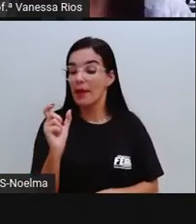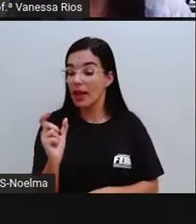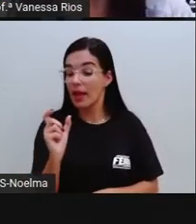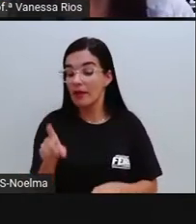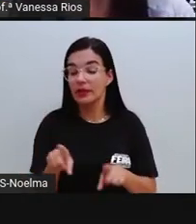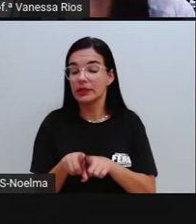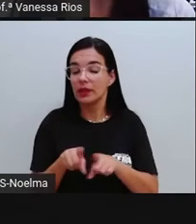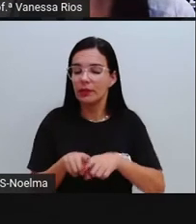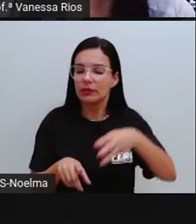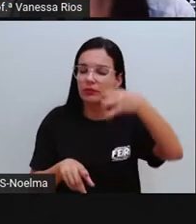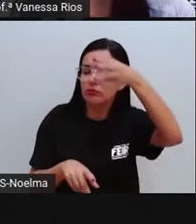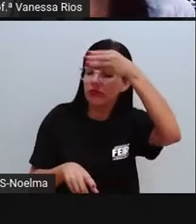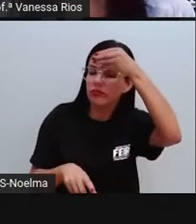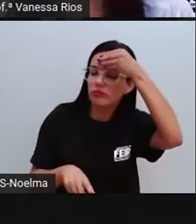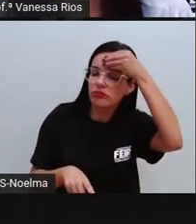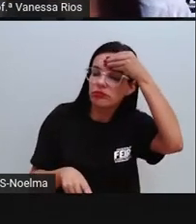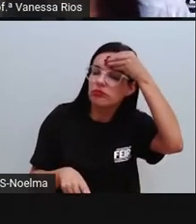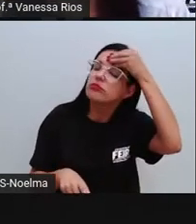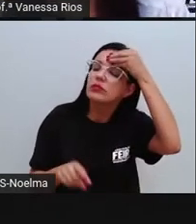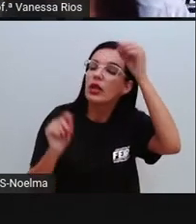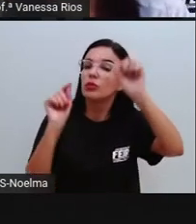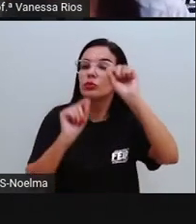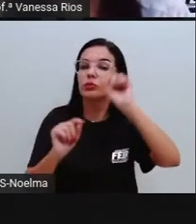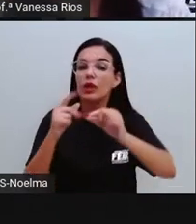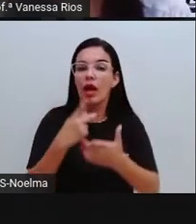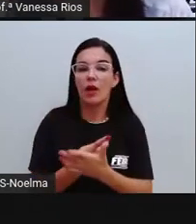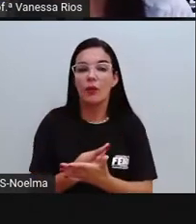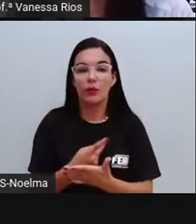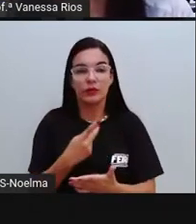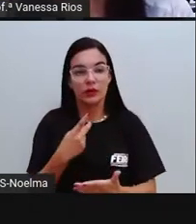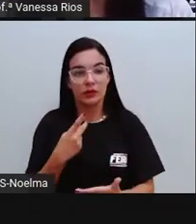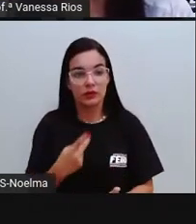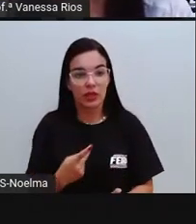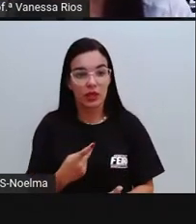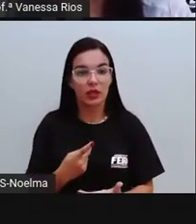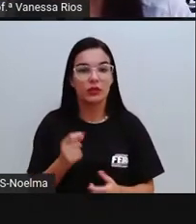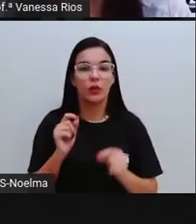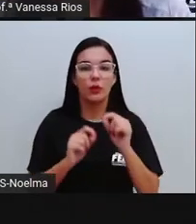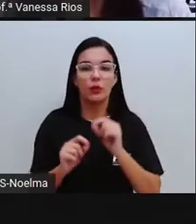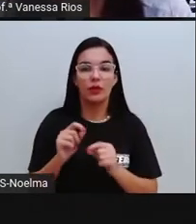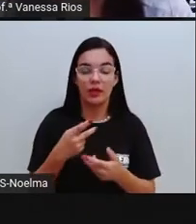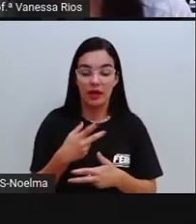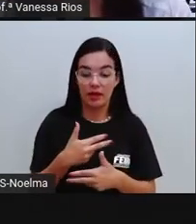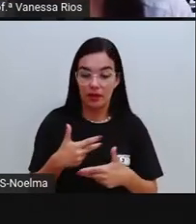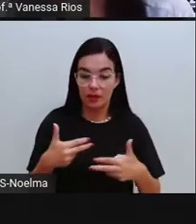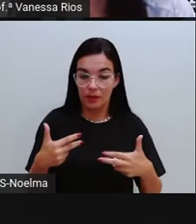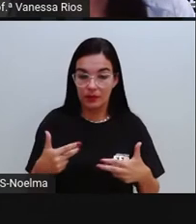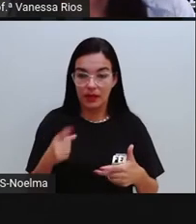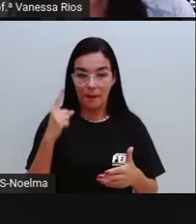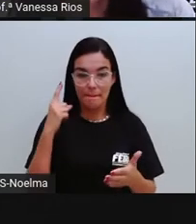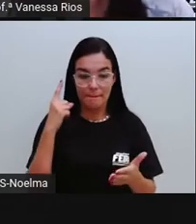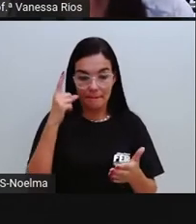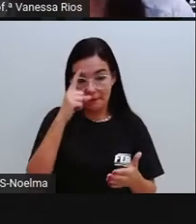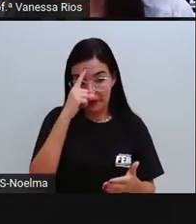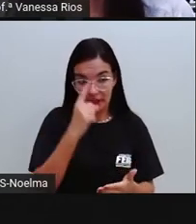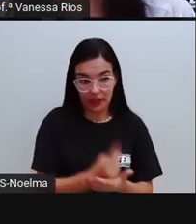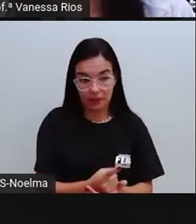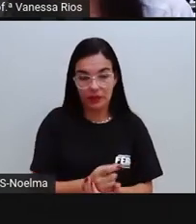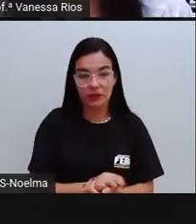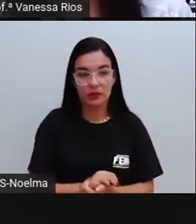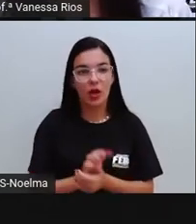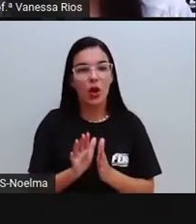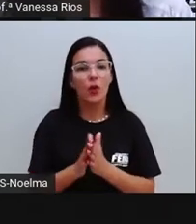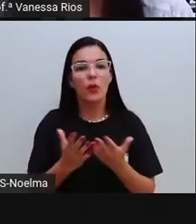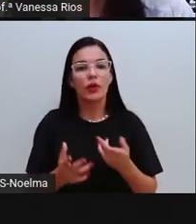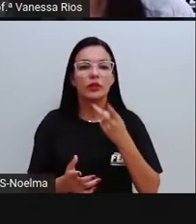a compreensão do que está acontecendo, do que essa ação está determinando. Quando a